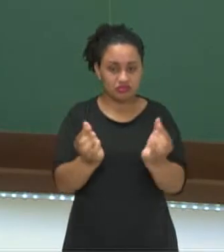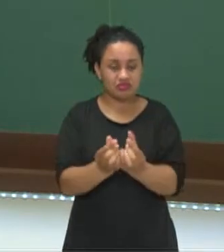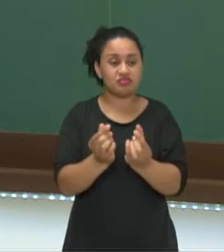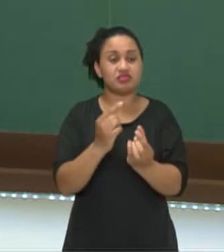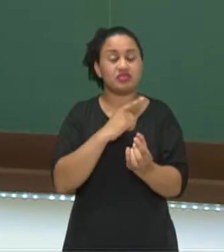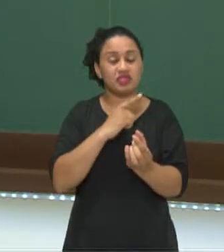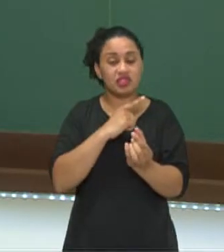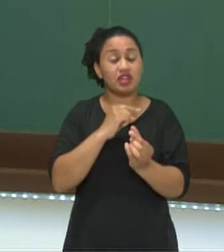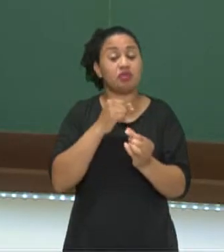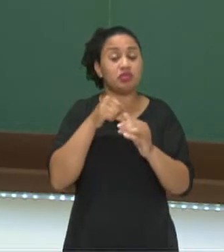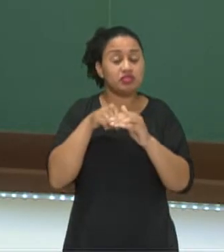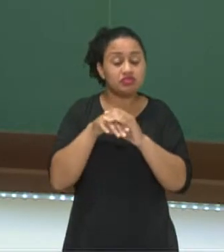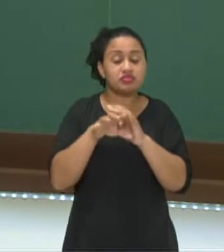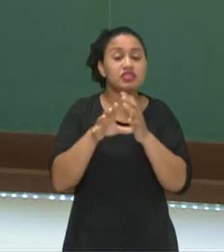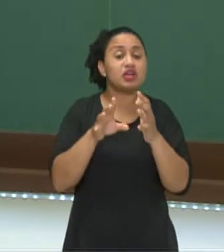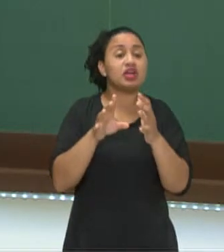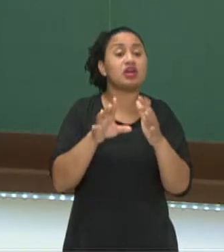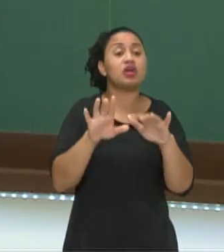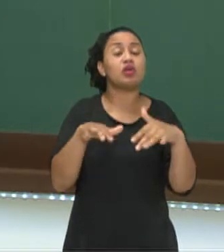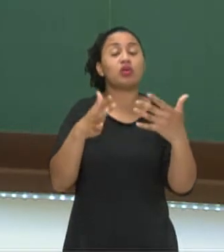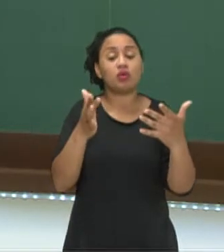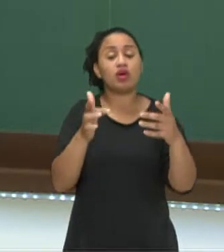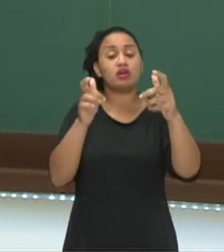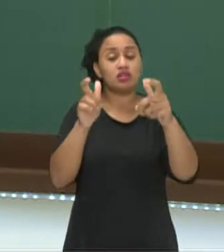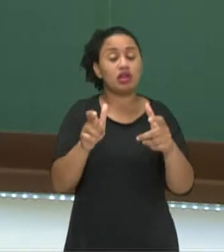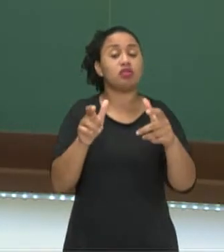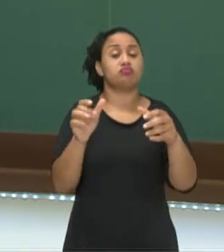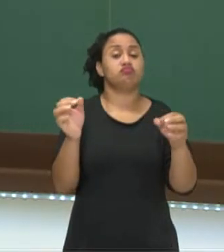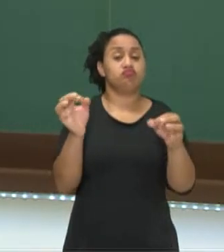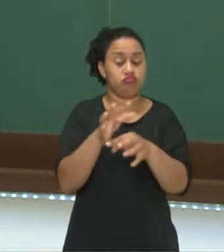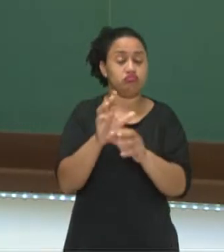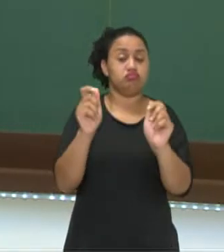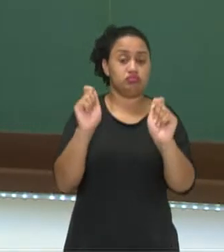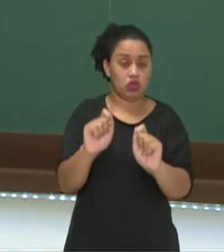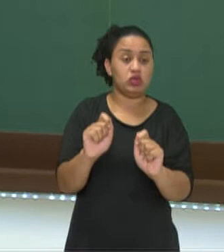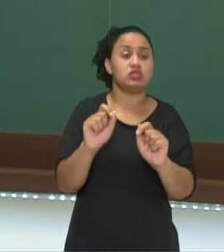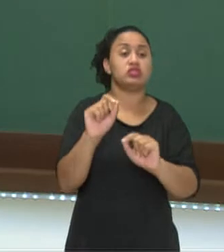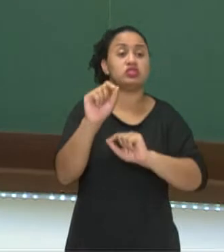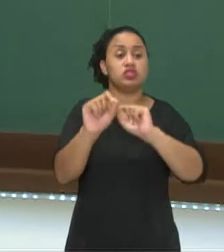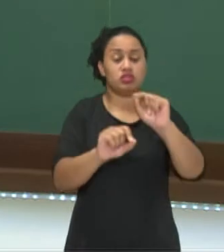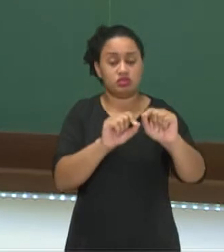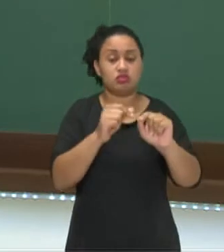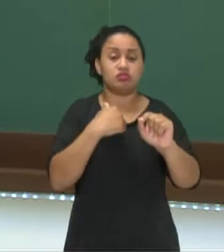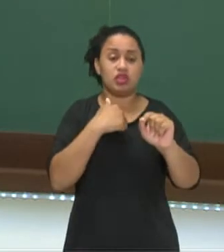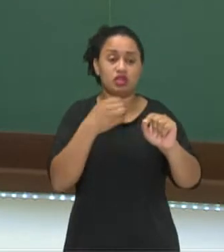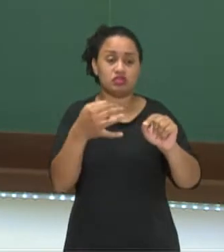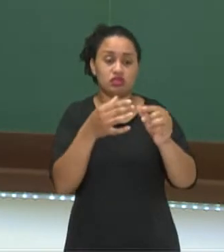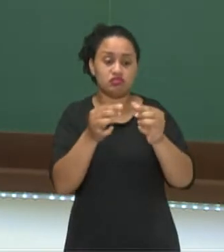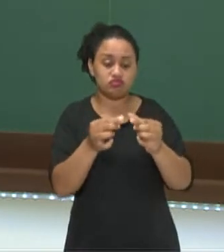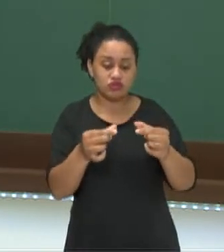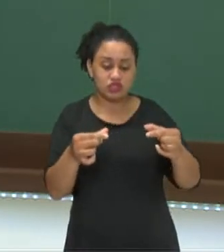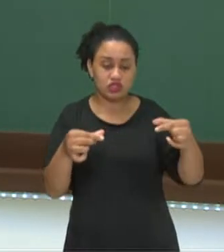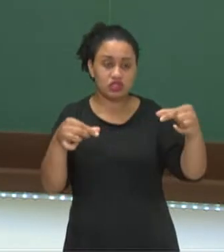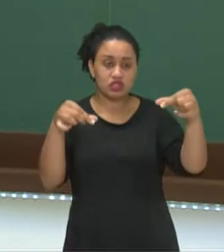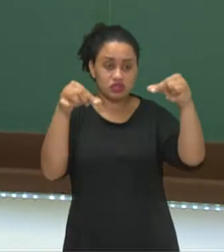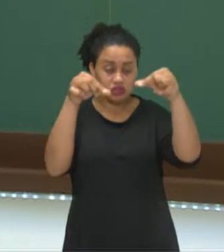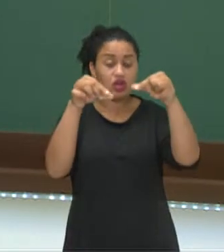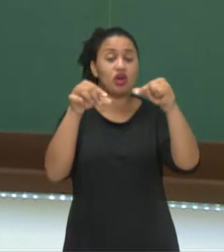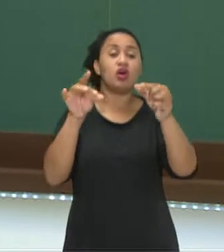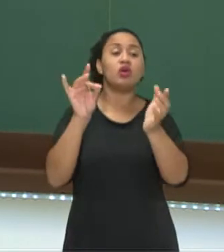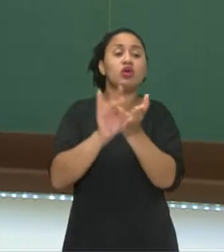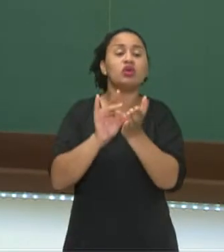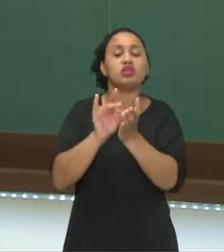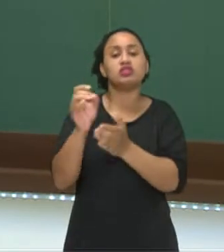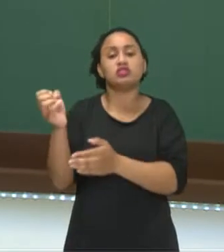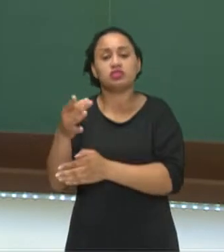para ficar aguardando. Quando esse ambiente estiver favorável, então essas novas gêmulas vão dar origem